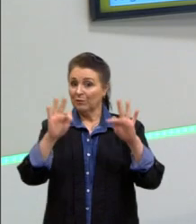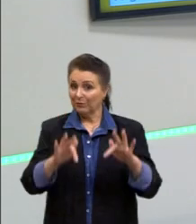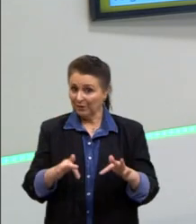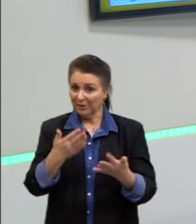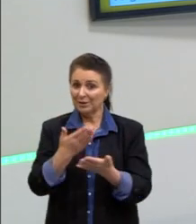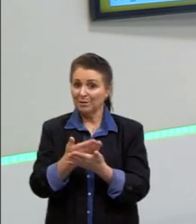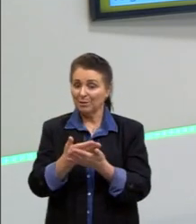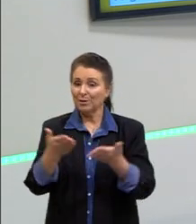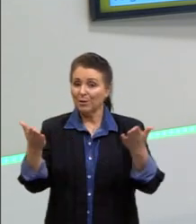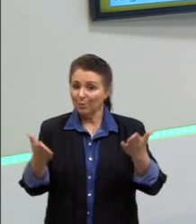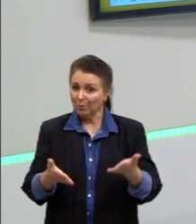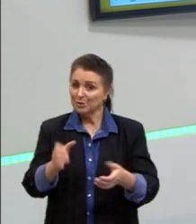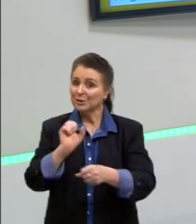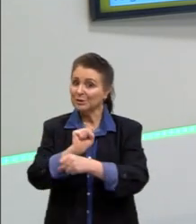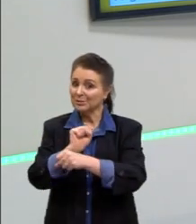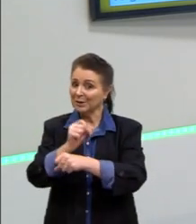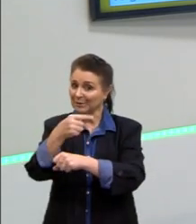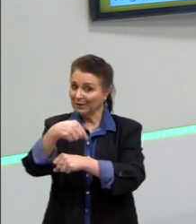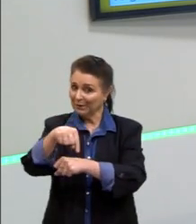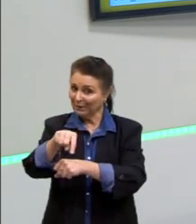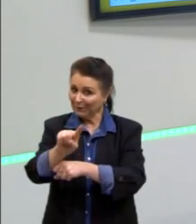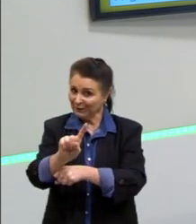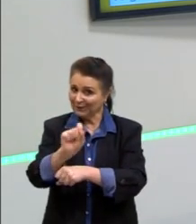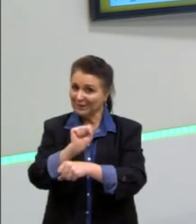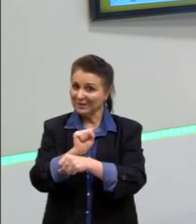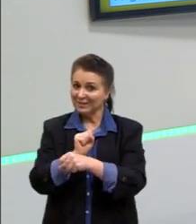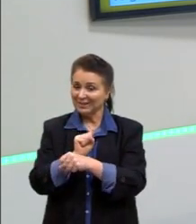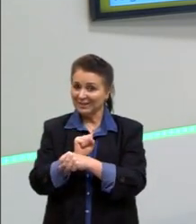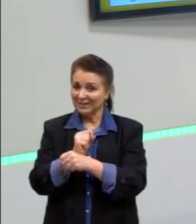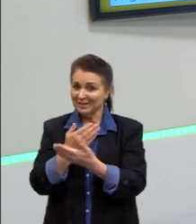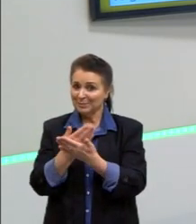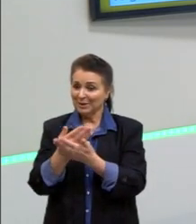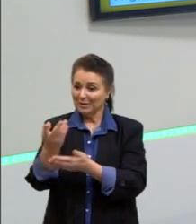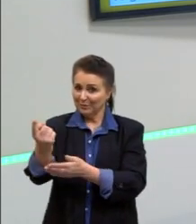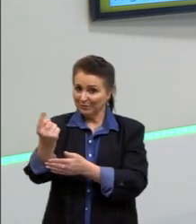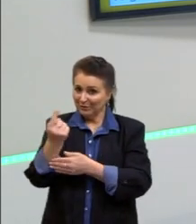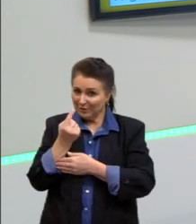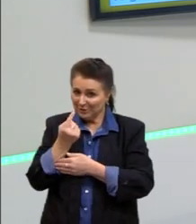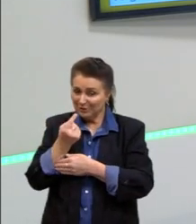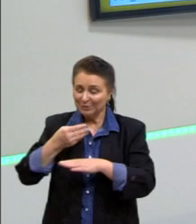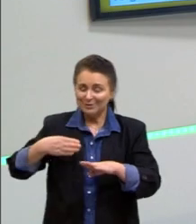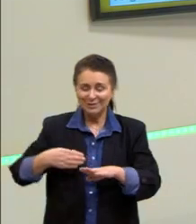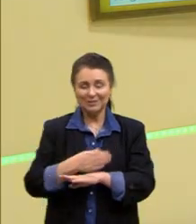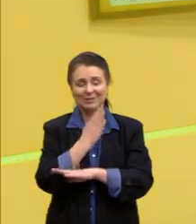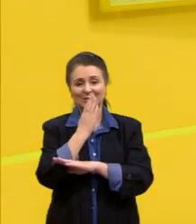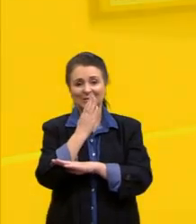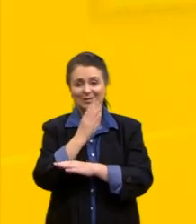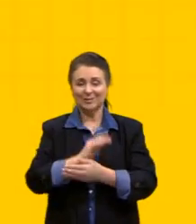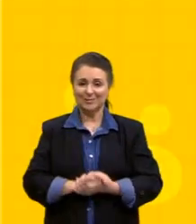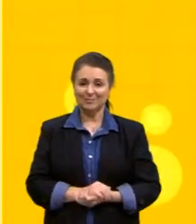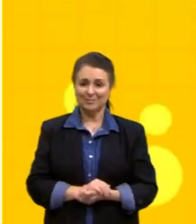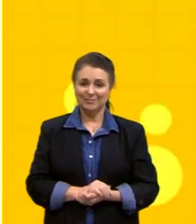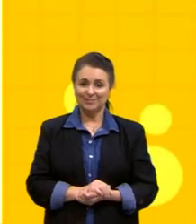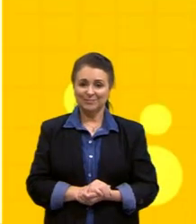e espero vocês aí na nossa próxima aula vem comigo e partiu passar